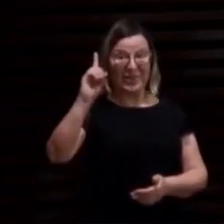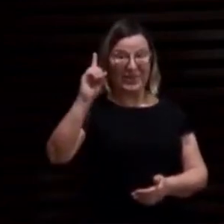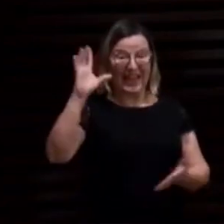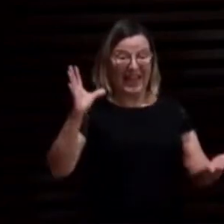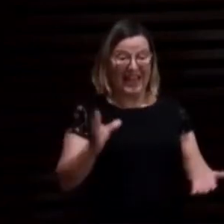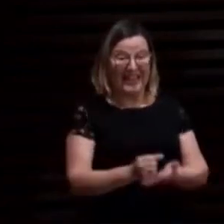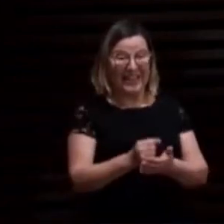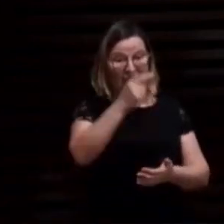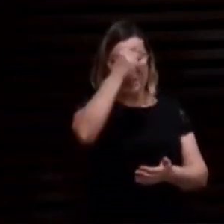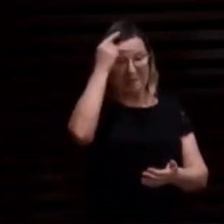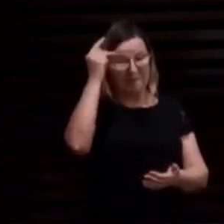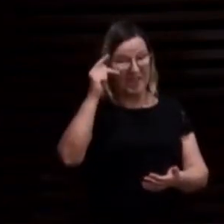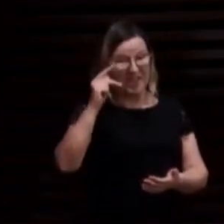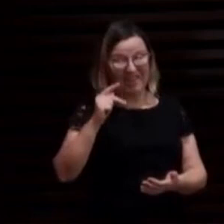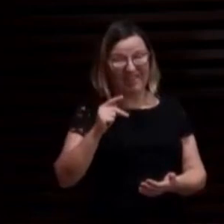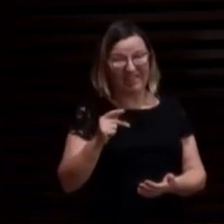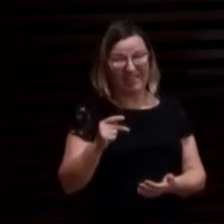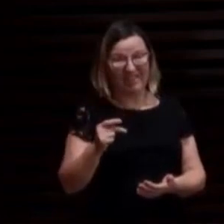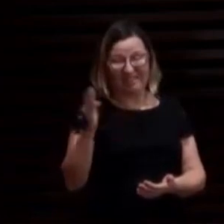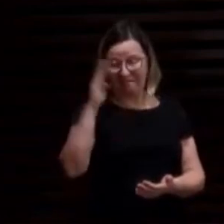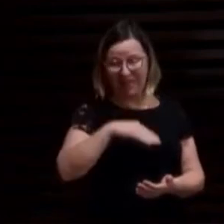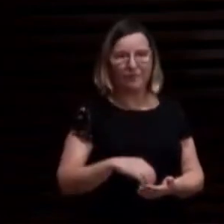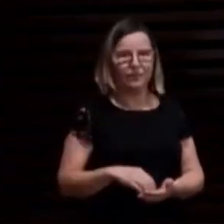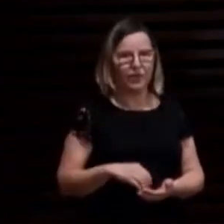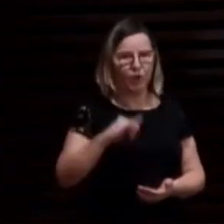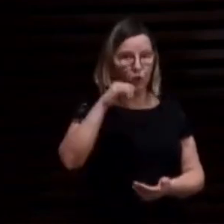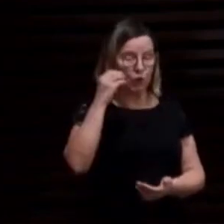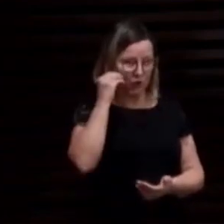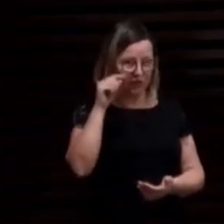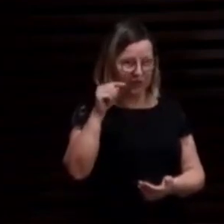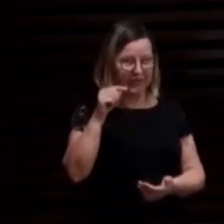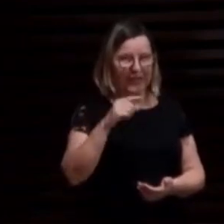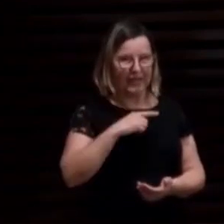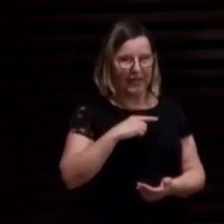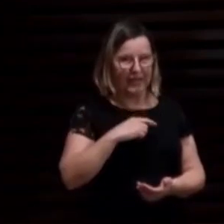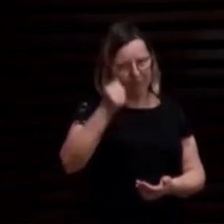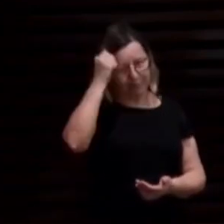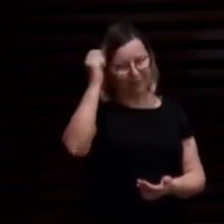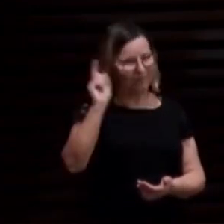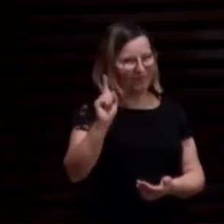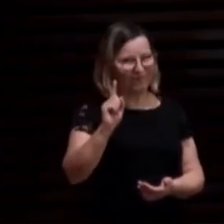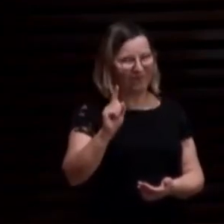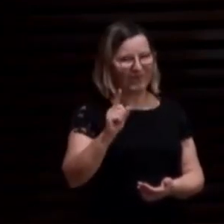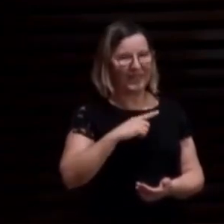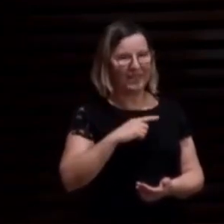presta. Ô Judas, você só teve arrependimento? Não, teve remorso.